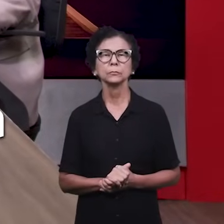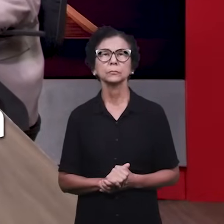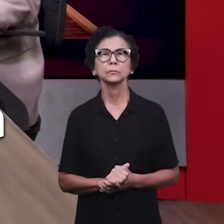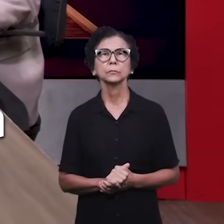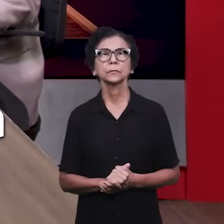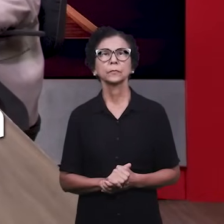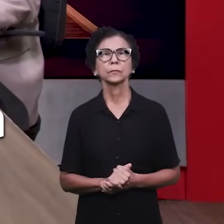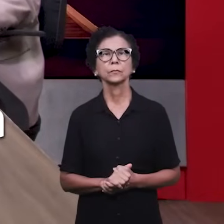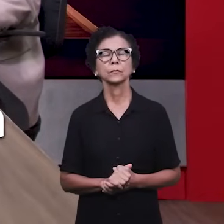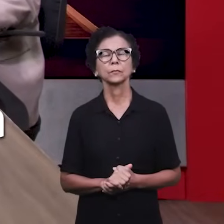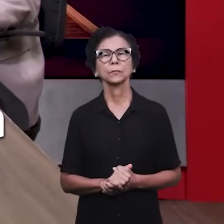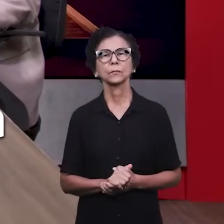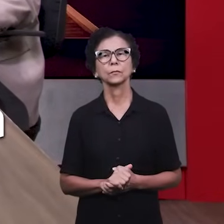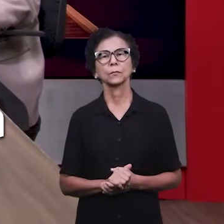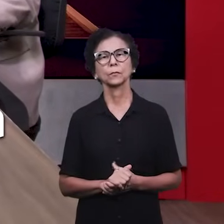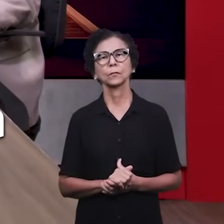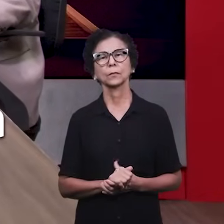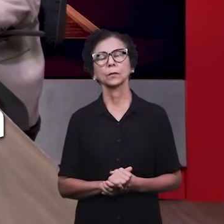Plotino e Porfírio,